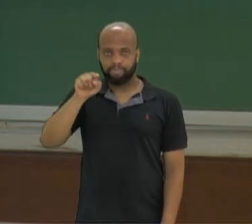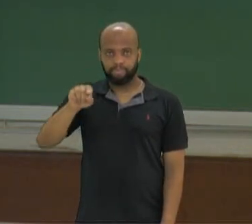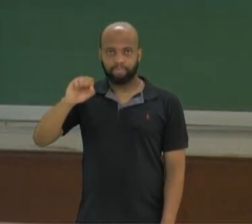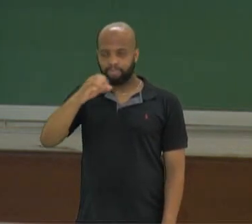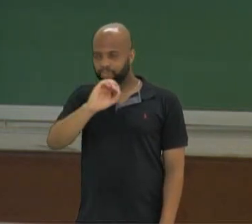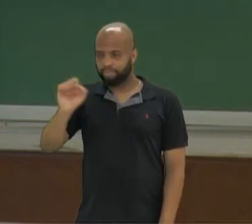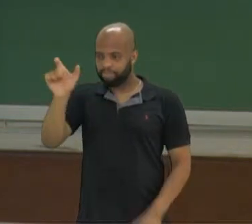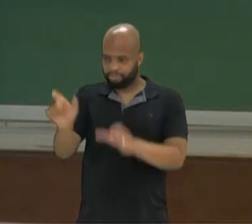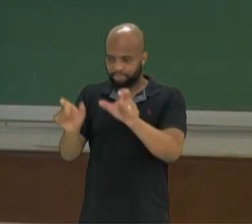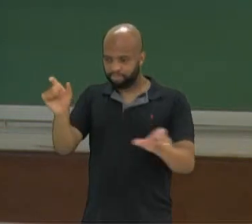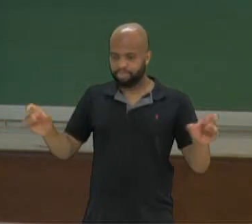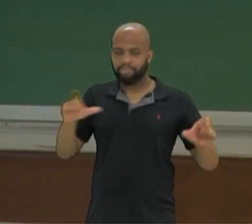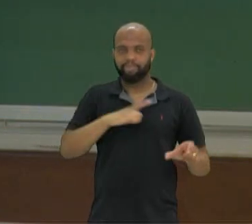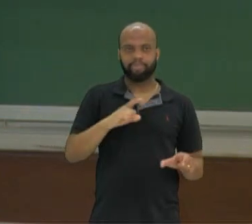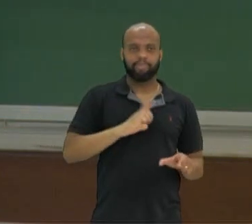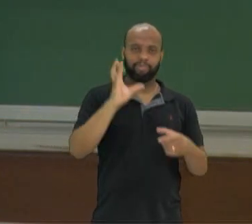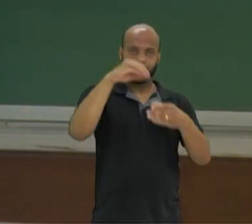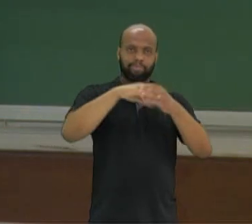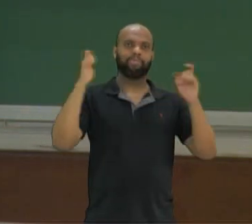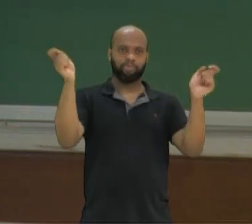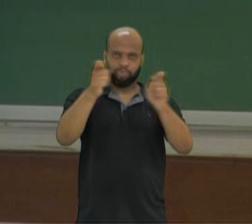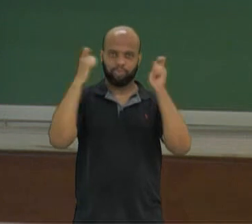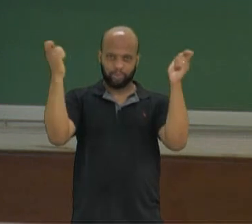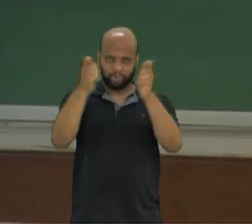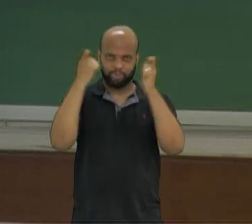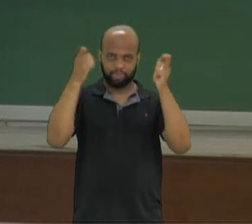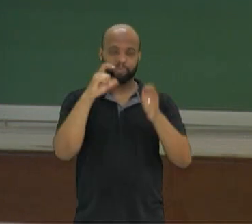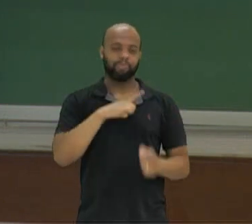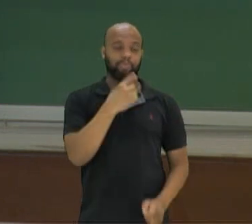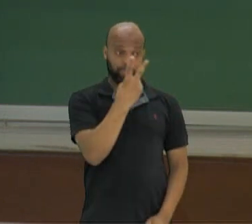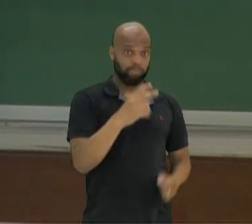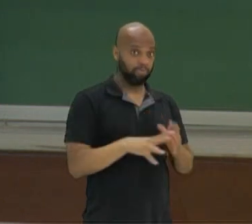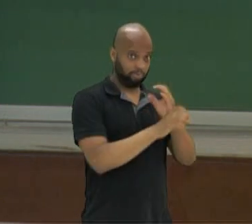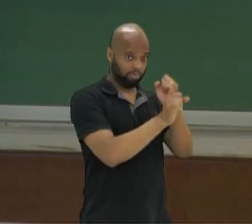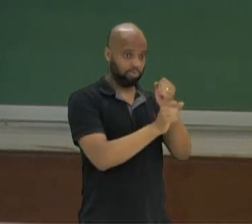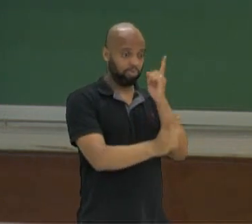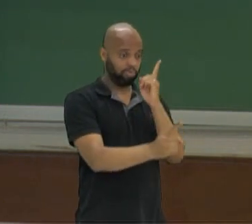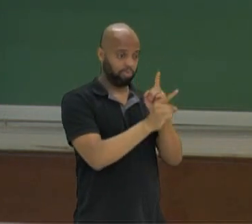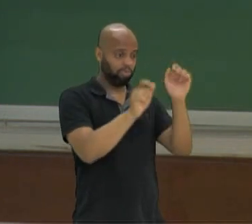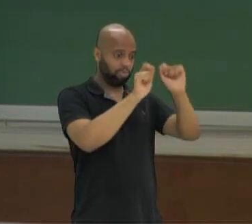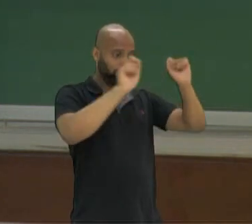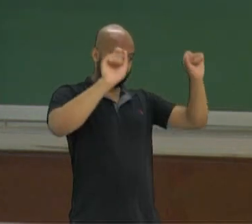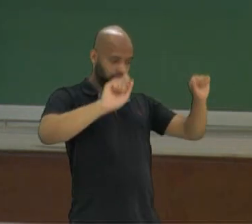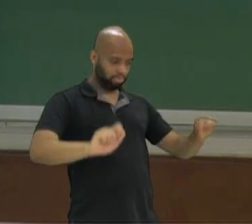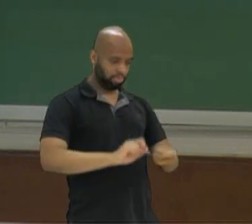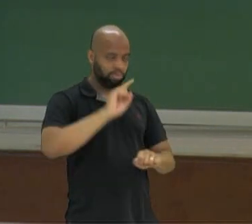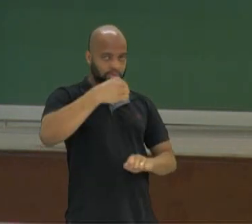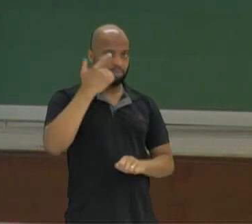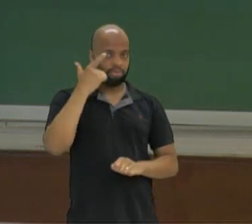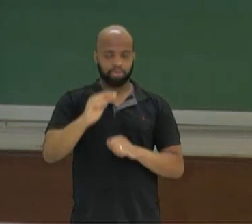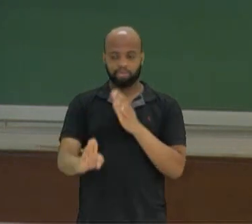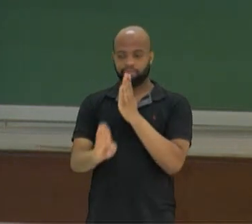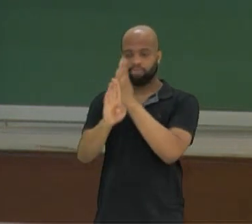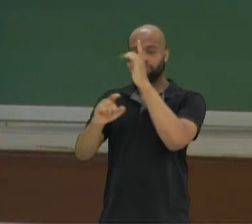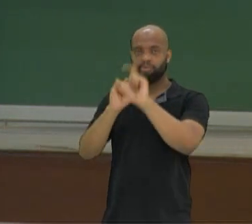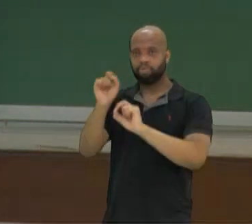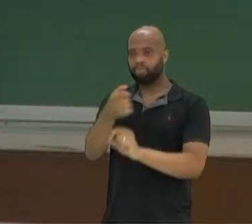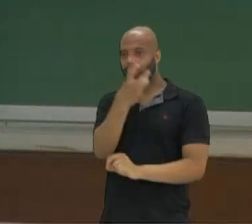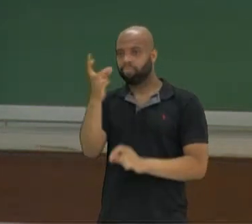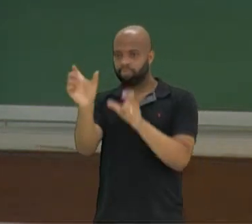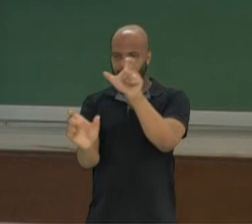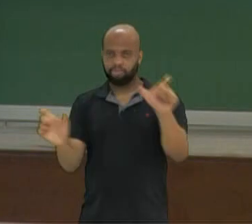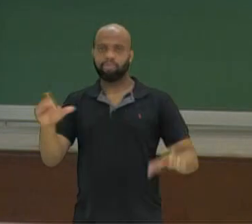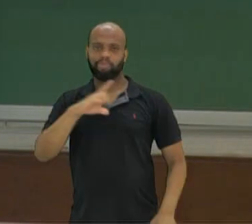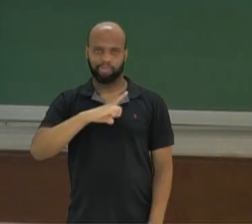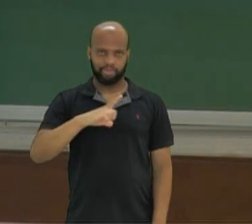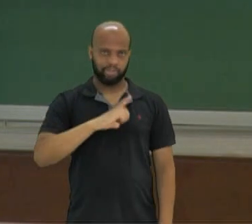37.800 pessoas. Tranquilo? Duas contas. Uma para achar a área, a outra para atribuir o número de pessoas por metro quadrado.